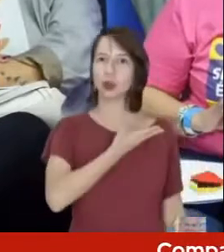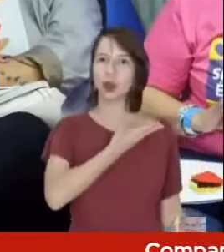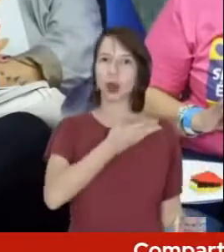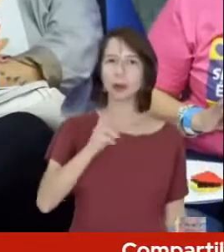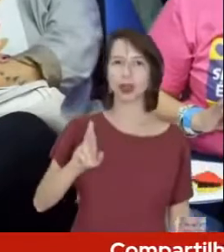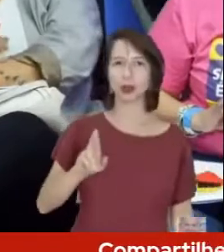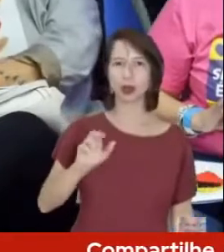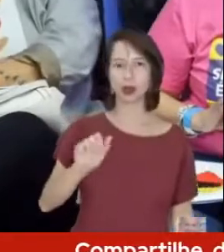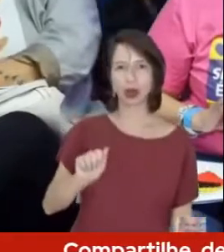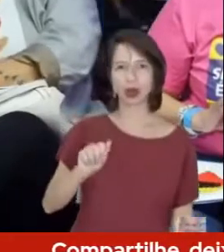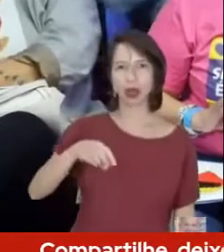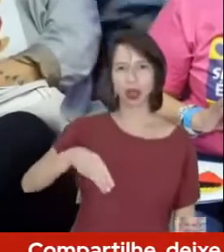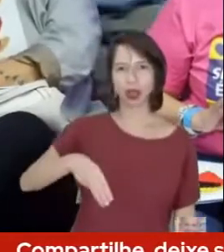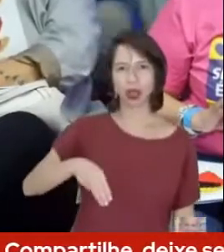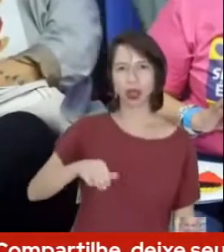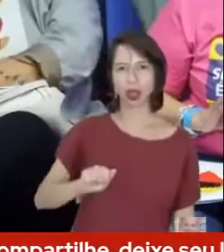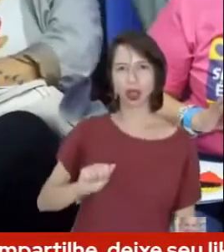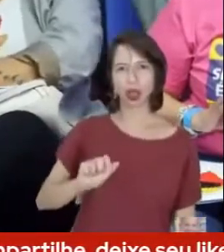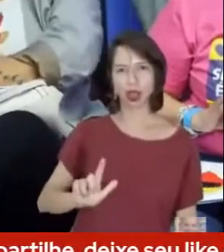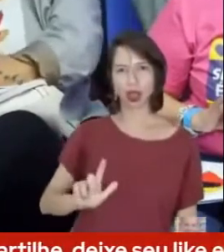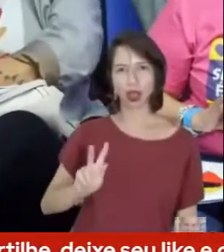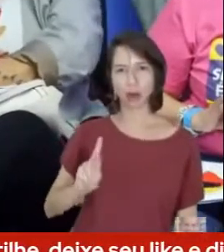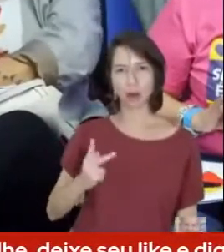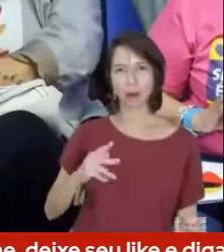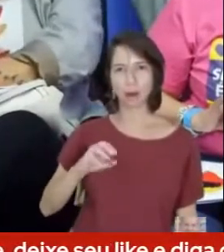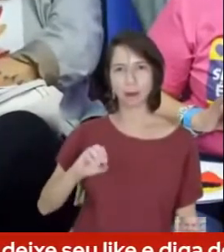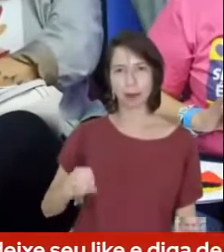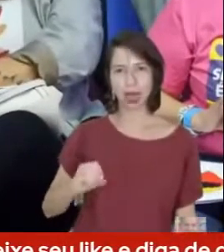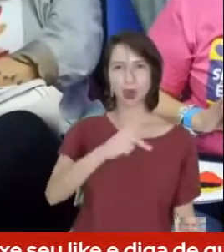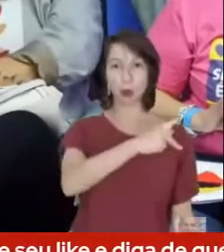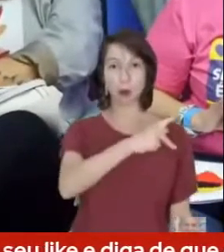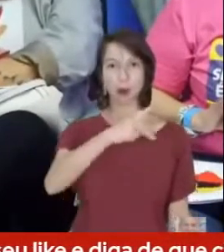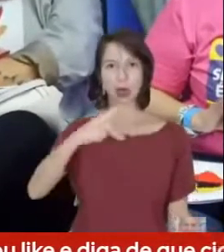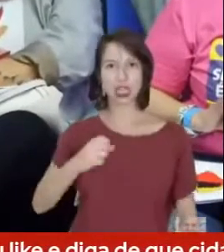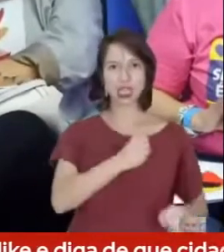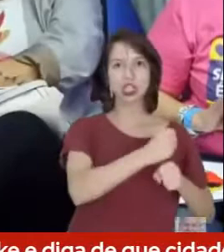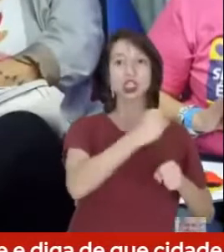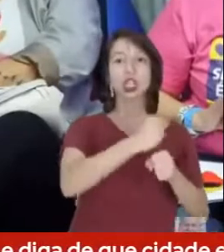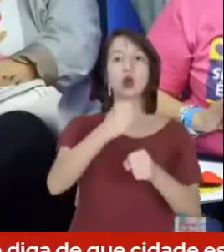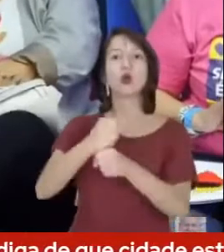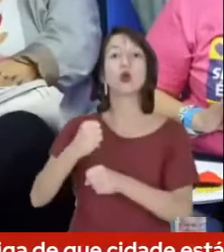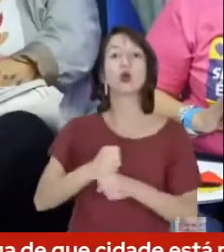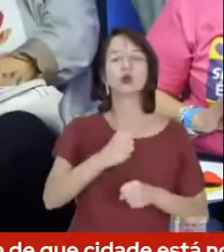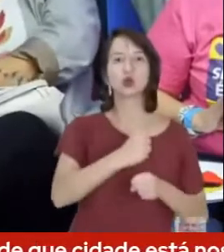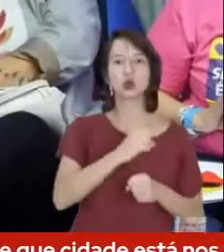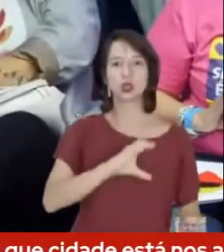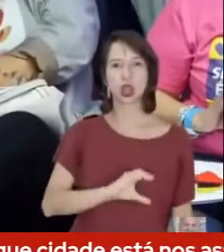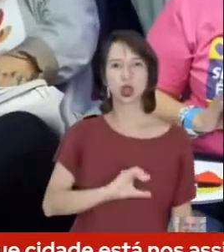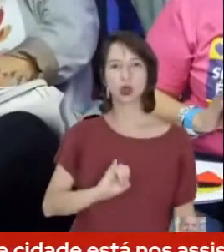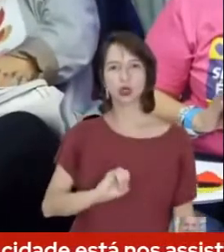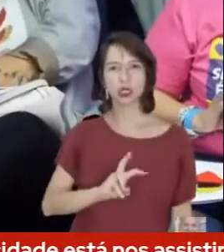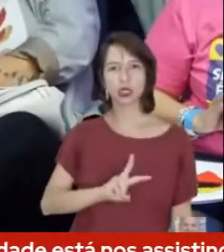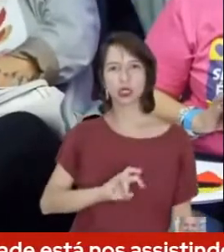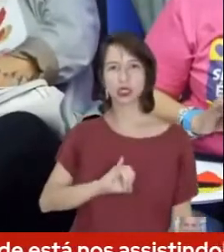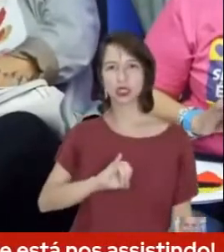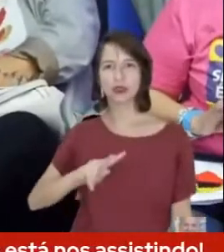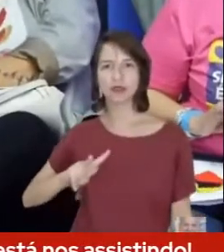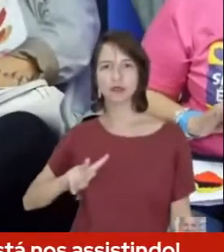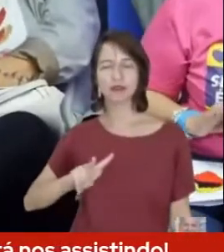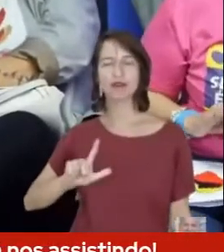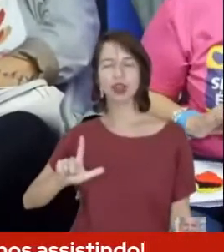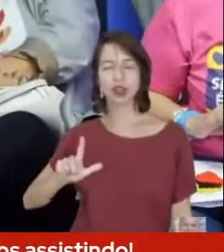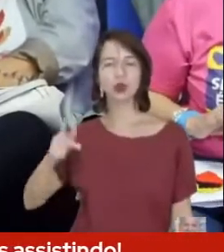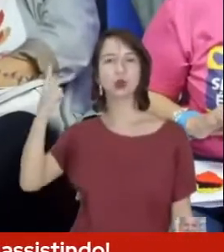aqui de São Paulo, companheira Eunice Cabral, presidenta do Sindicato